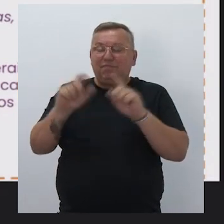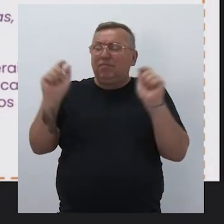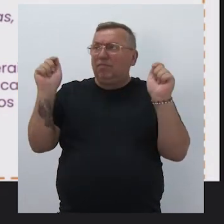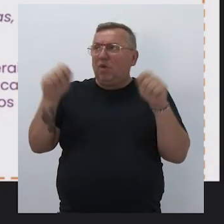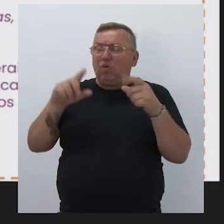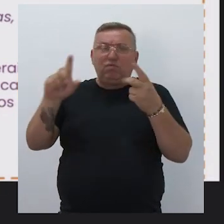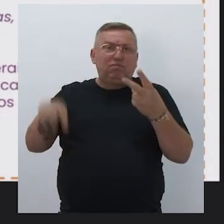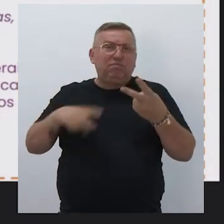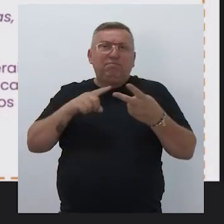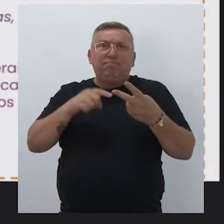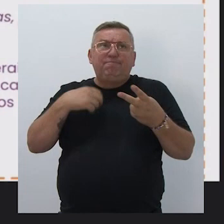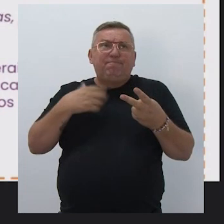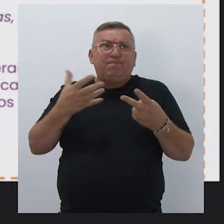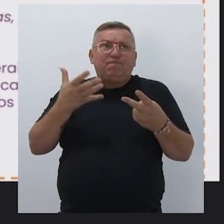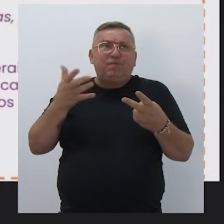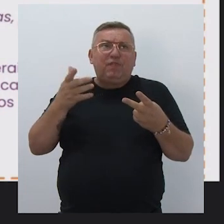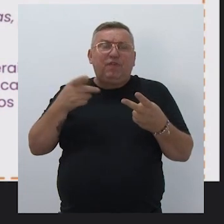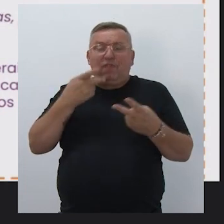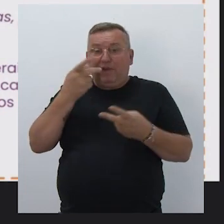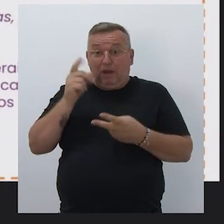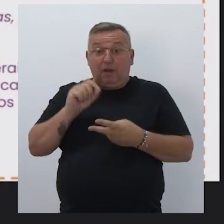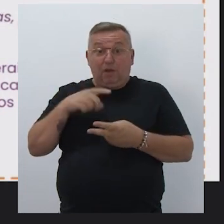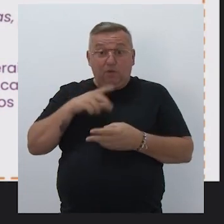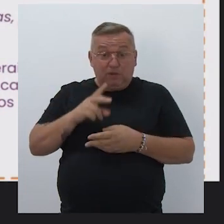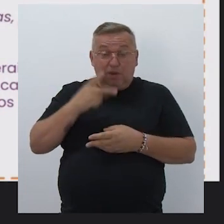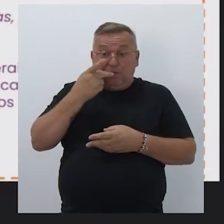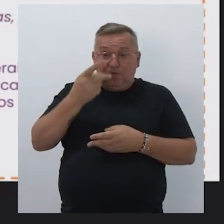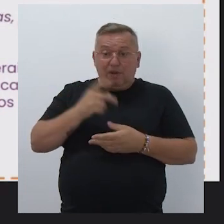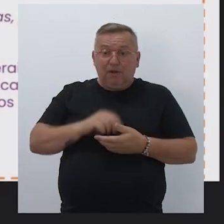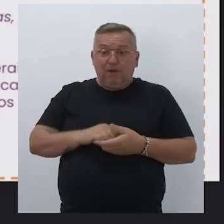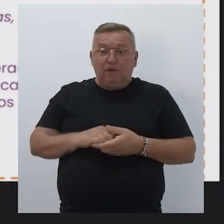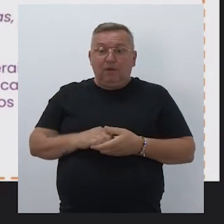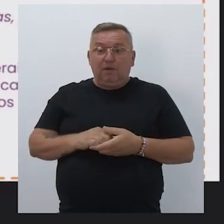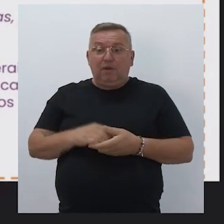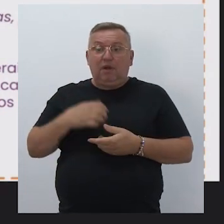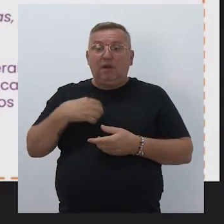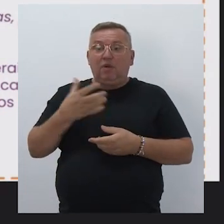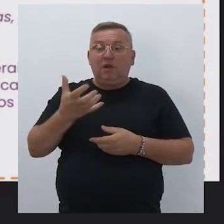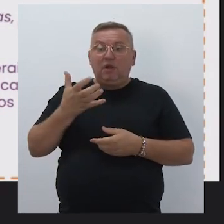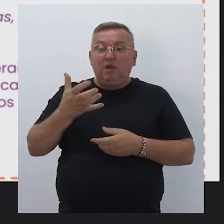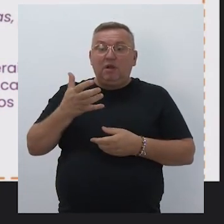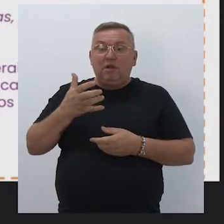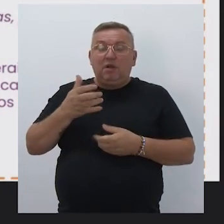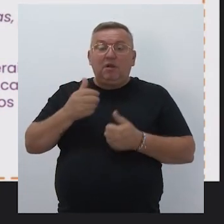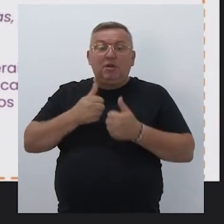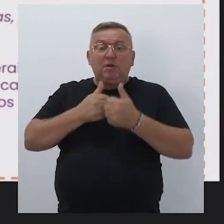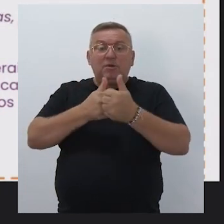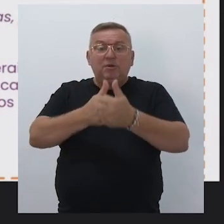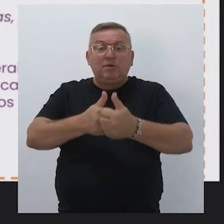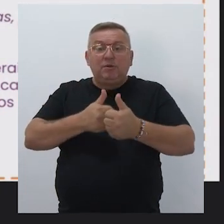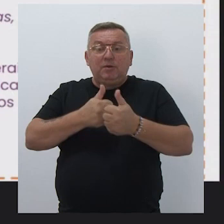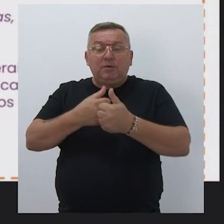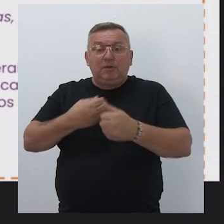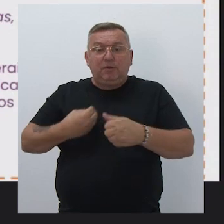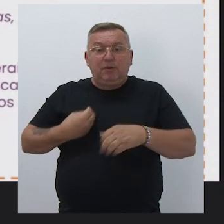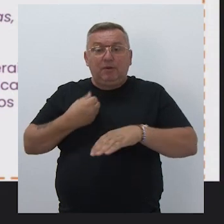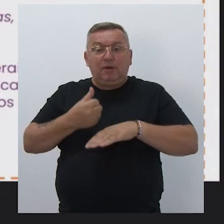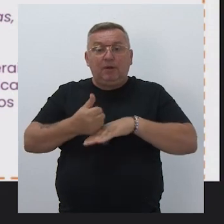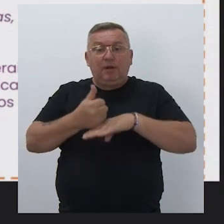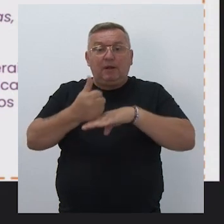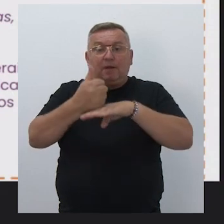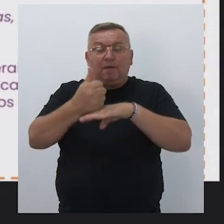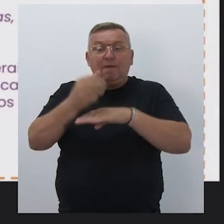ser, eu tenho falado isso, né, e vou repetir, eu quero seguir uma carreira